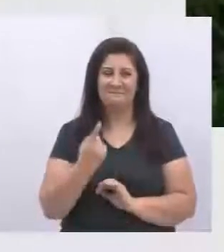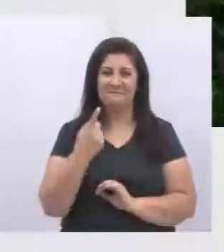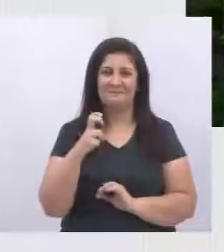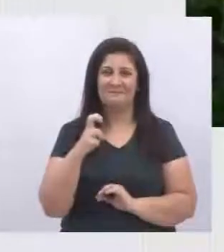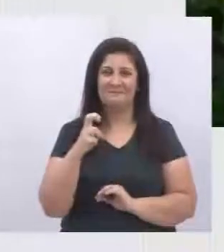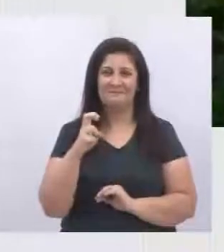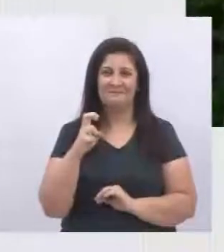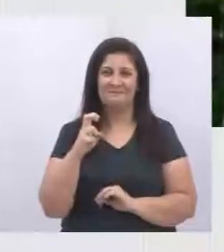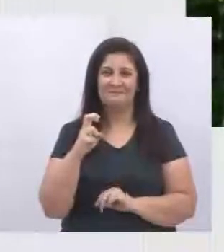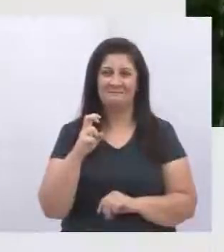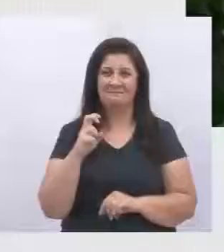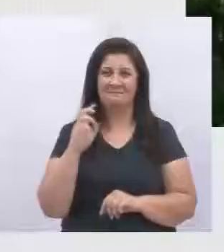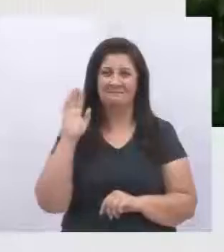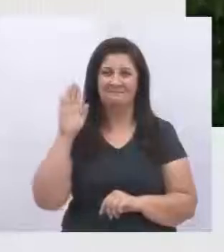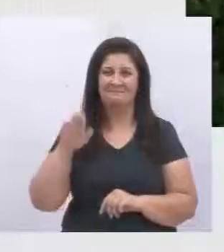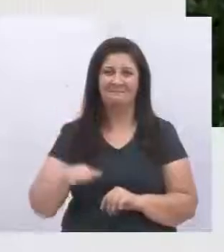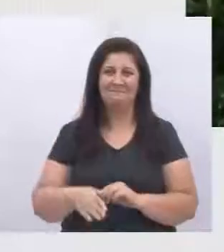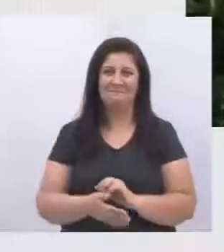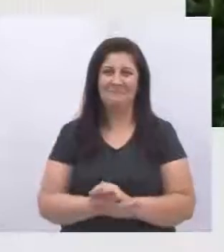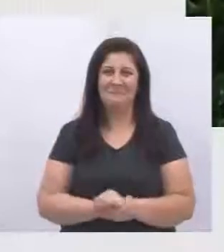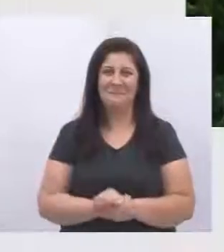15 horas,